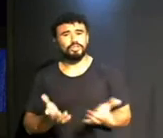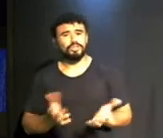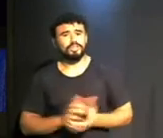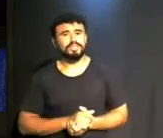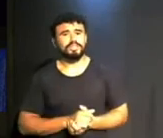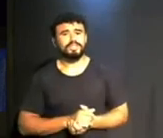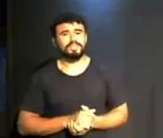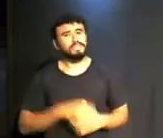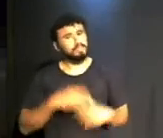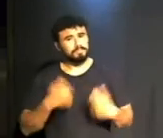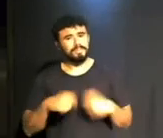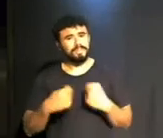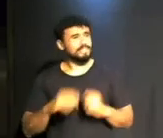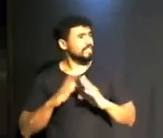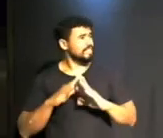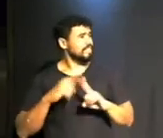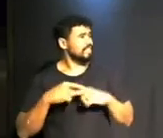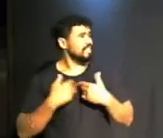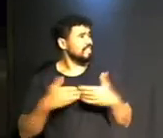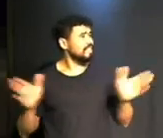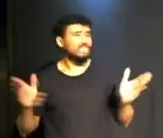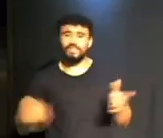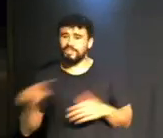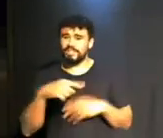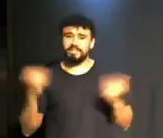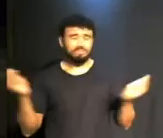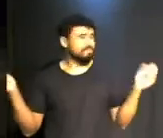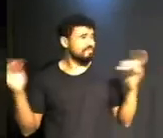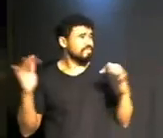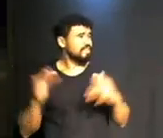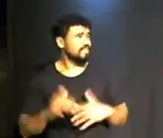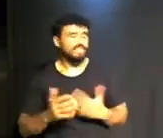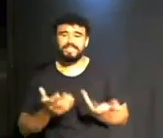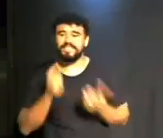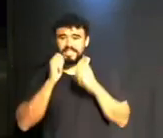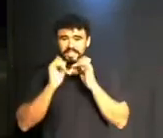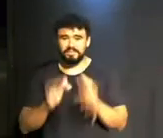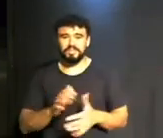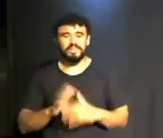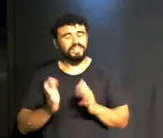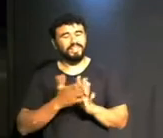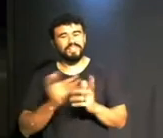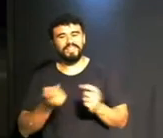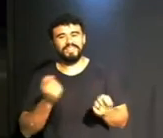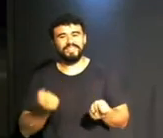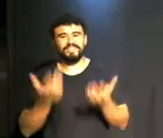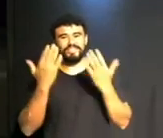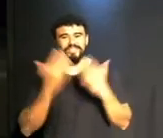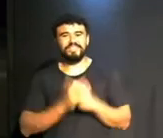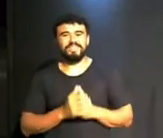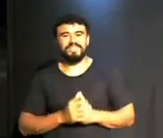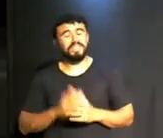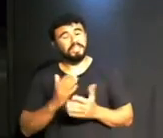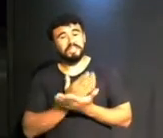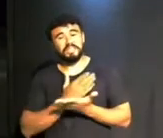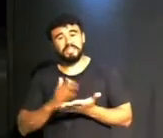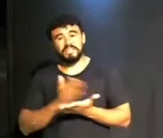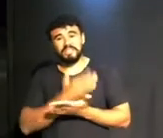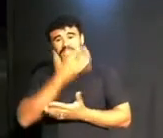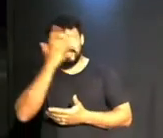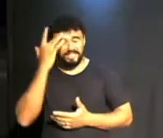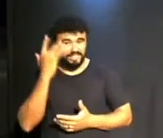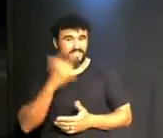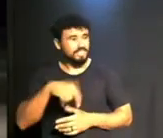pede Surf Abrir essas portas de novo jeito sem precisão Jeito Que benção Aleluia tem algumas pessoas